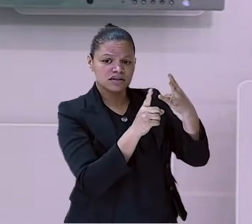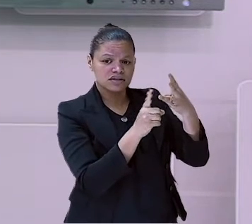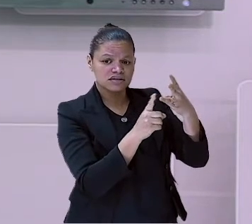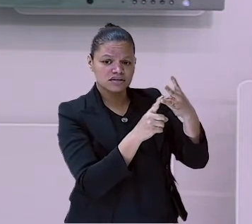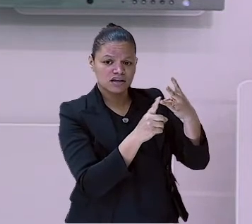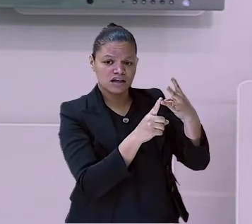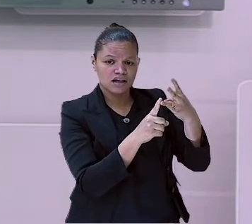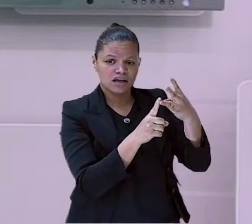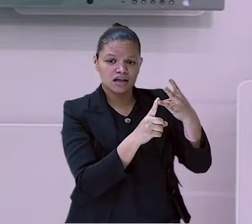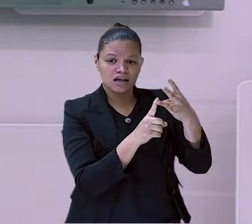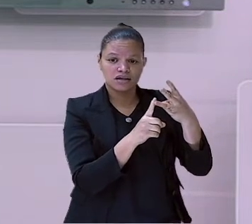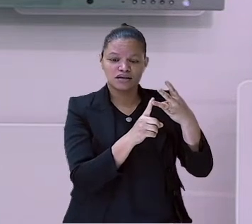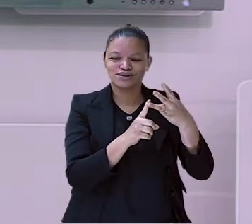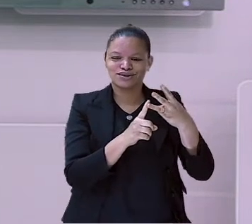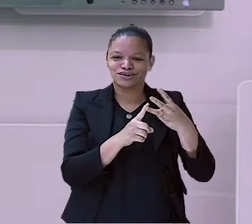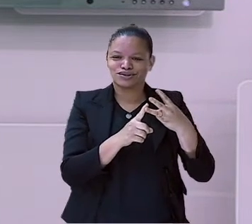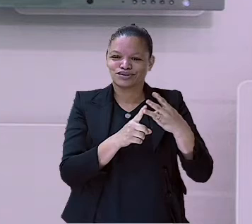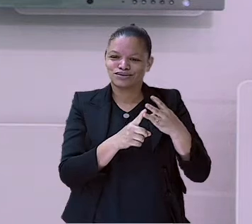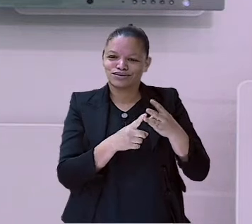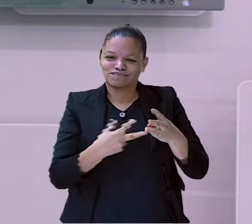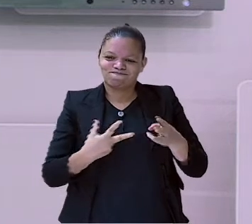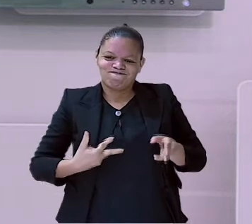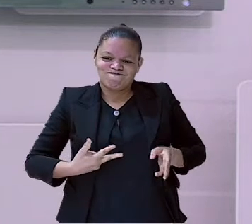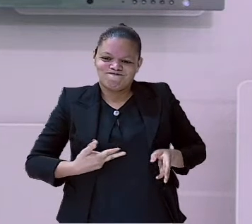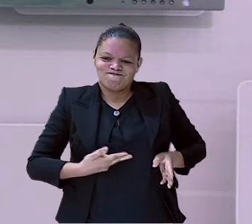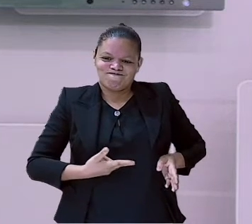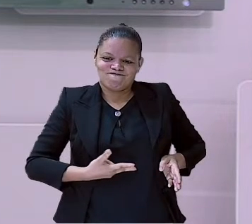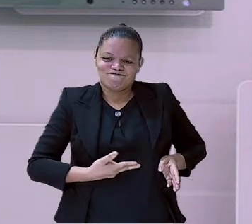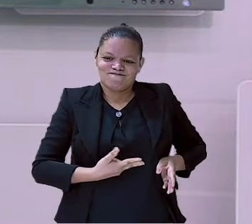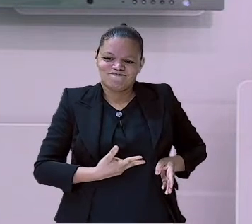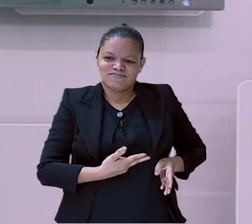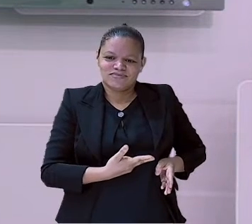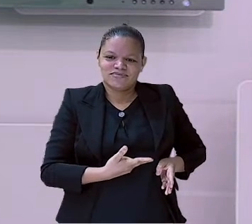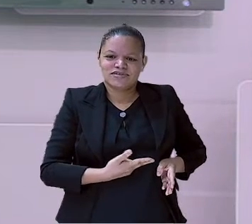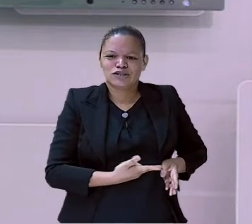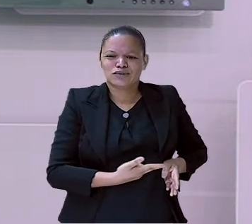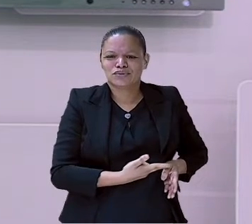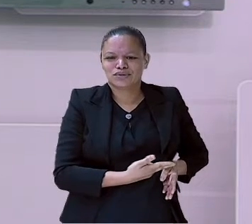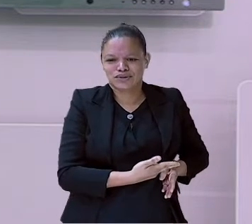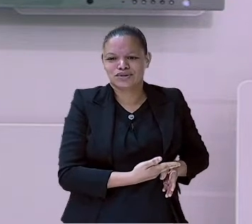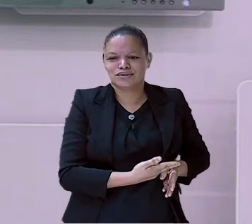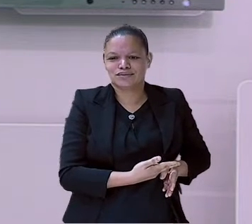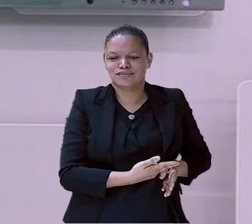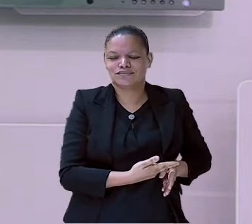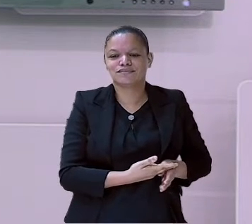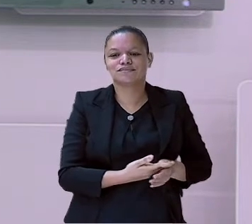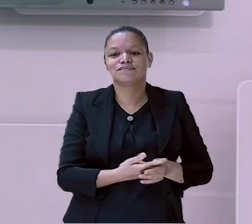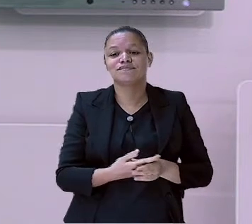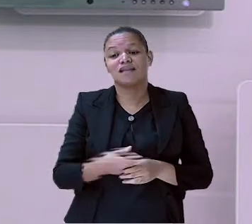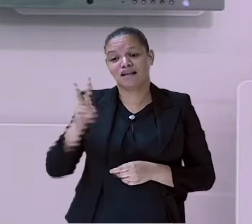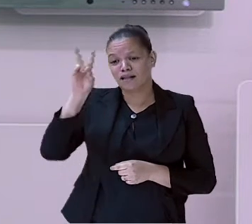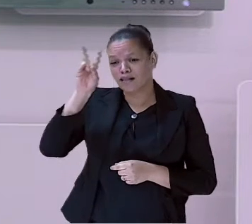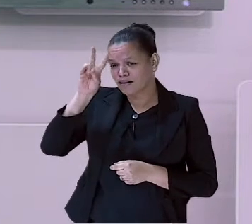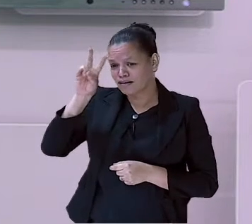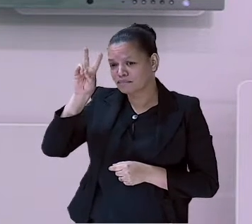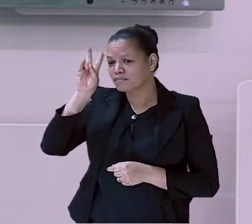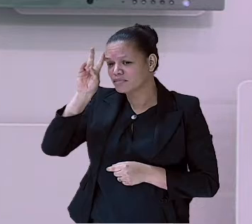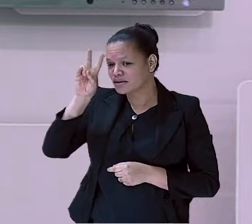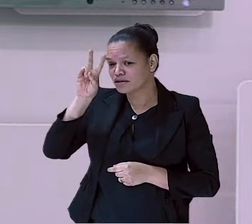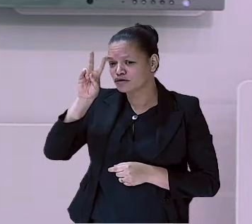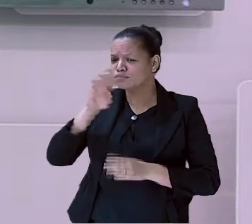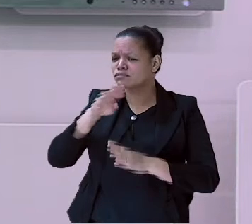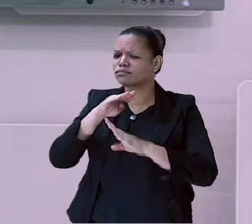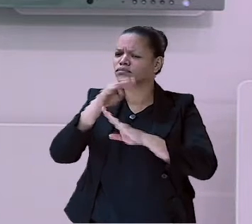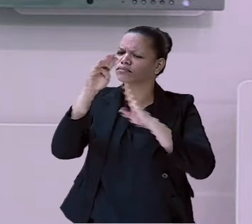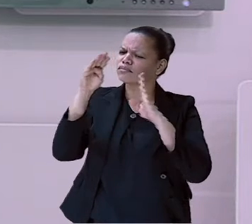resolva, aí sim o médico parte para a questão cirúrgica, tá? Lembrando que tudo isso aqui você